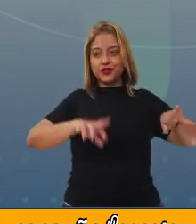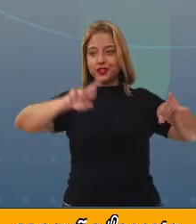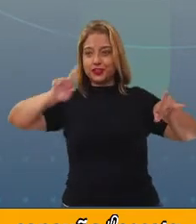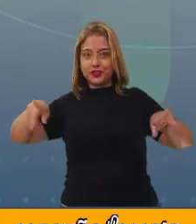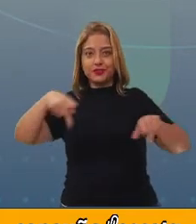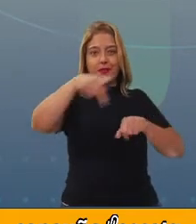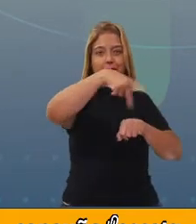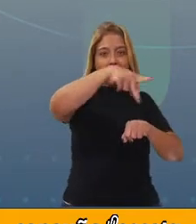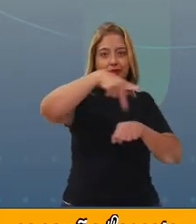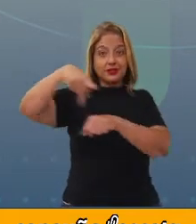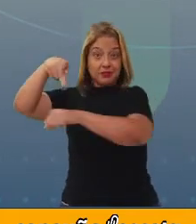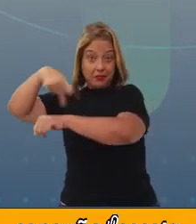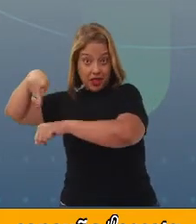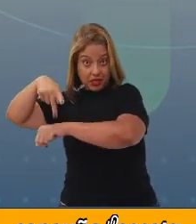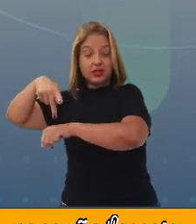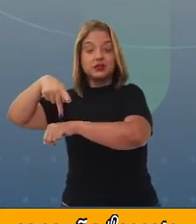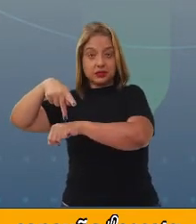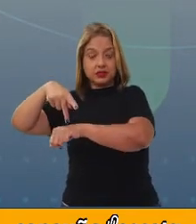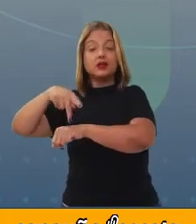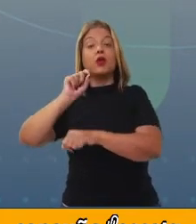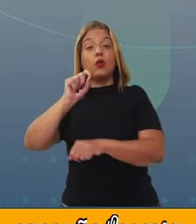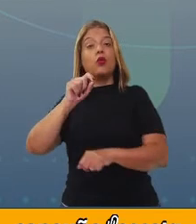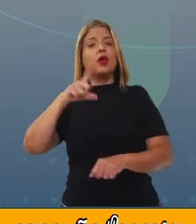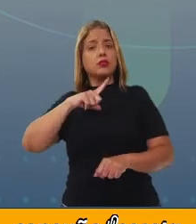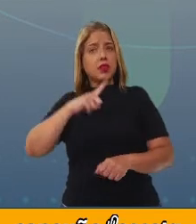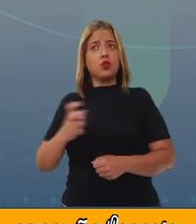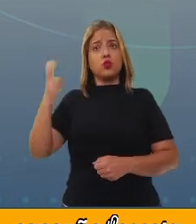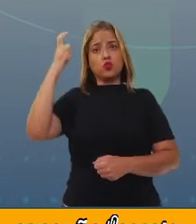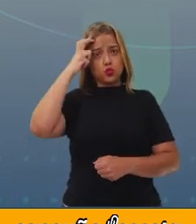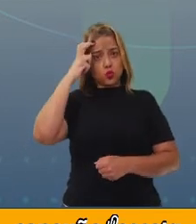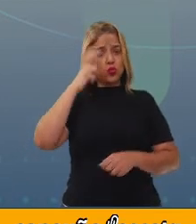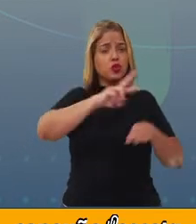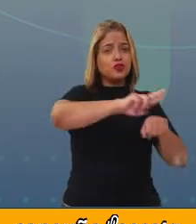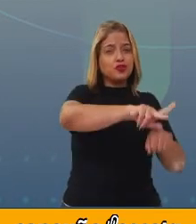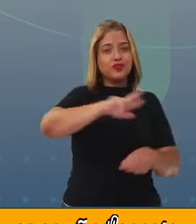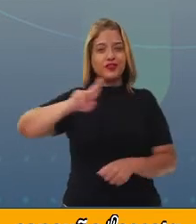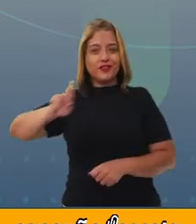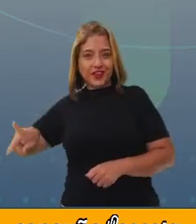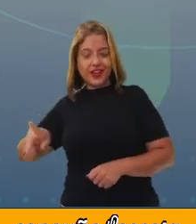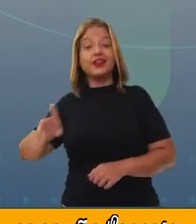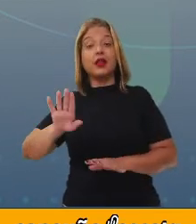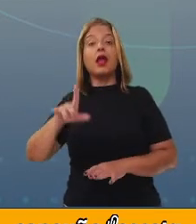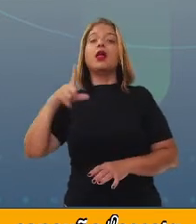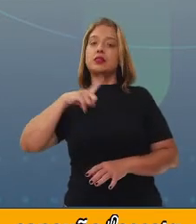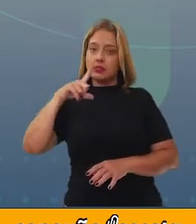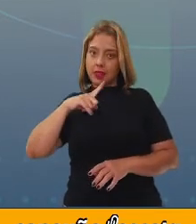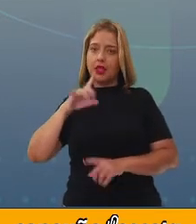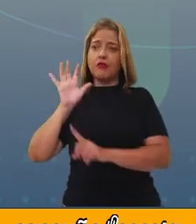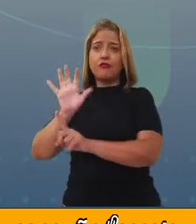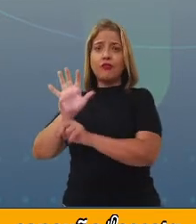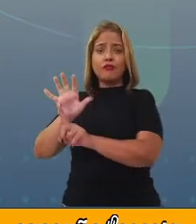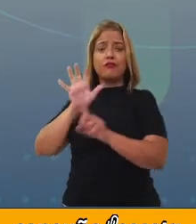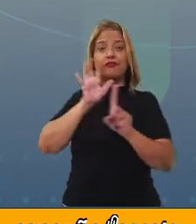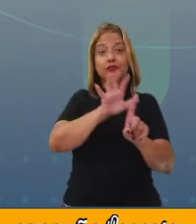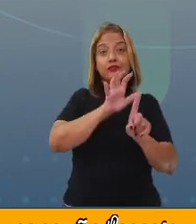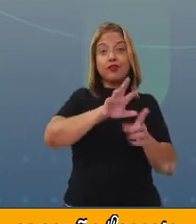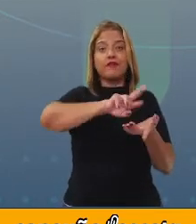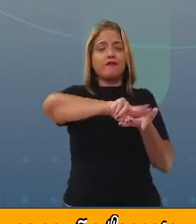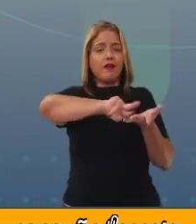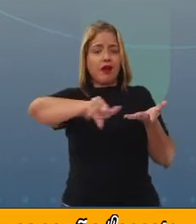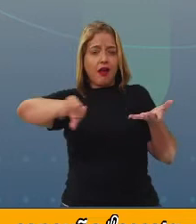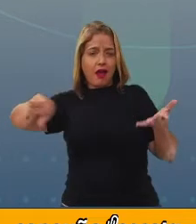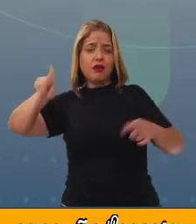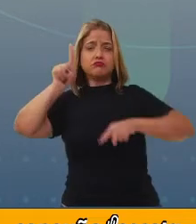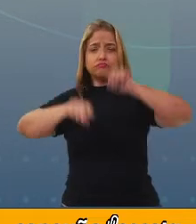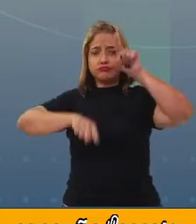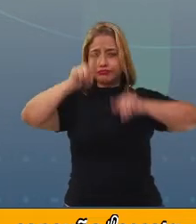essa diferença também entre a cultura dos dois povos, sabemos que a língua sofre variações. Mas nós não precisamos ir muito longe